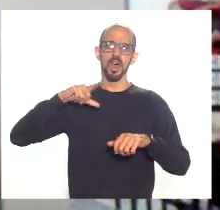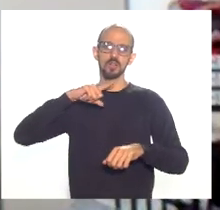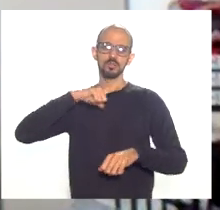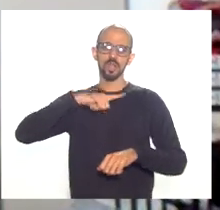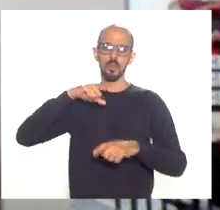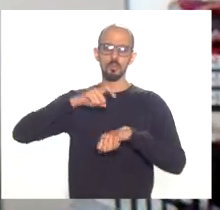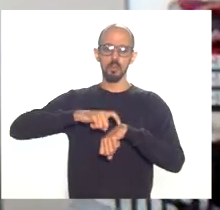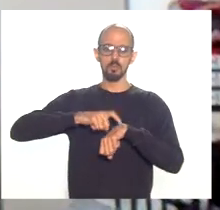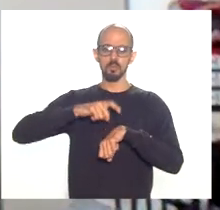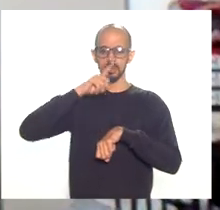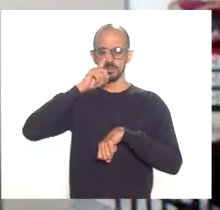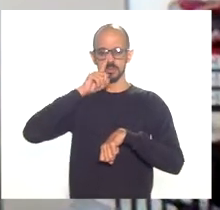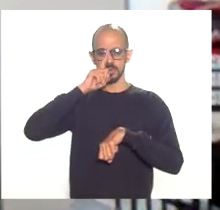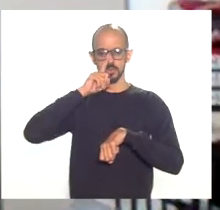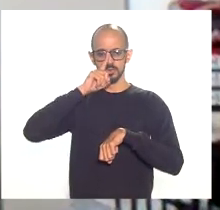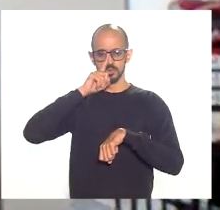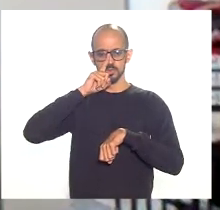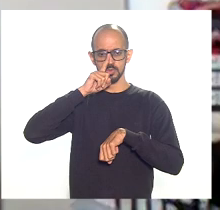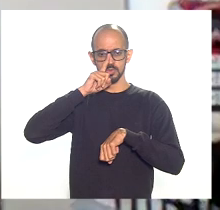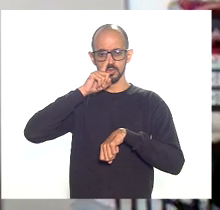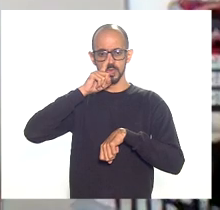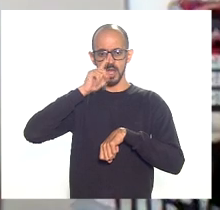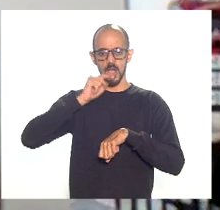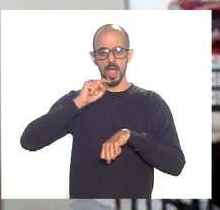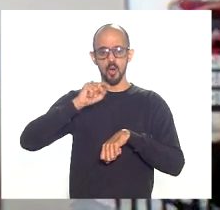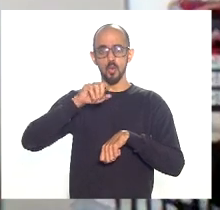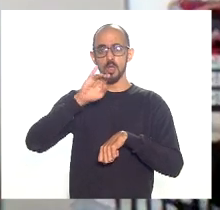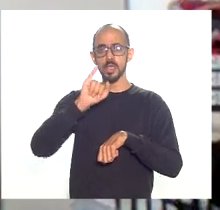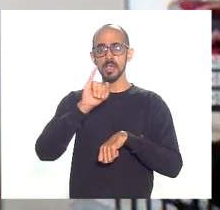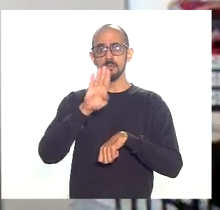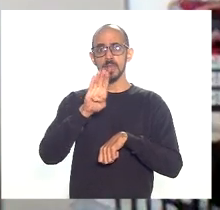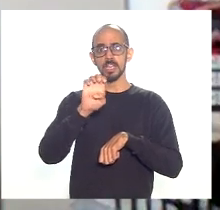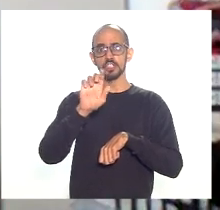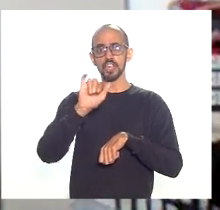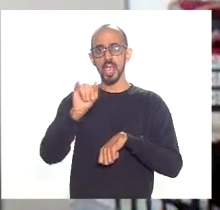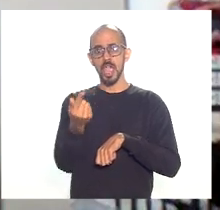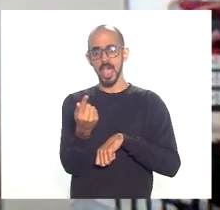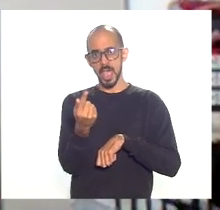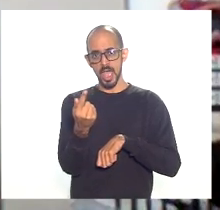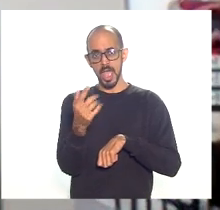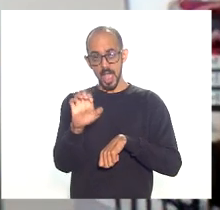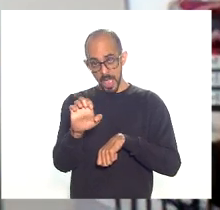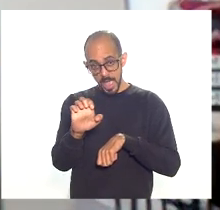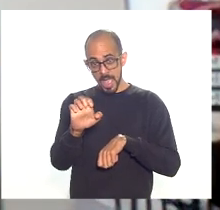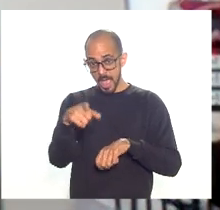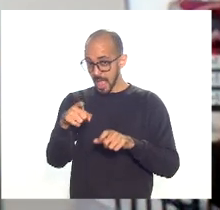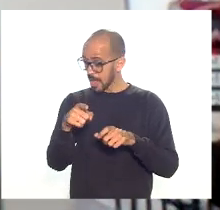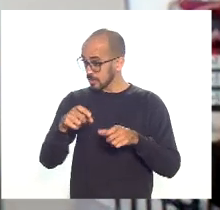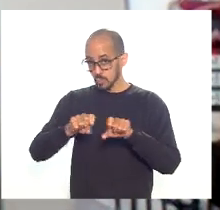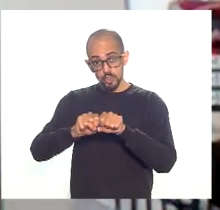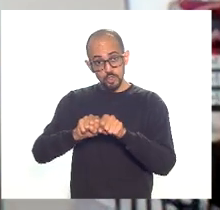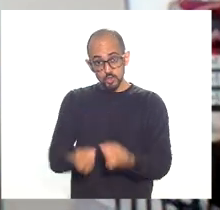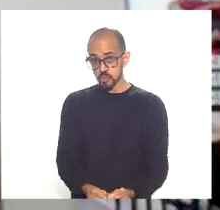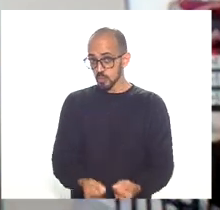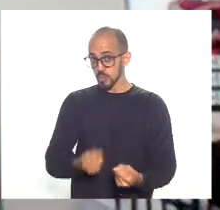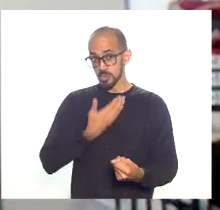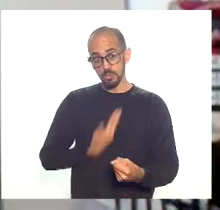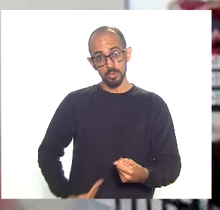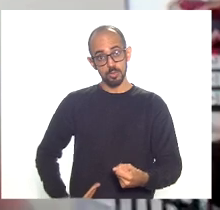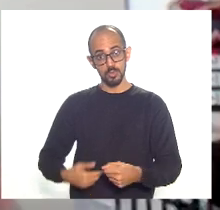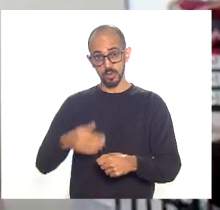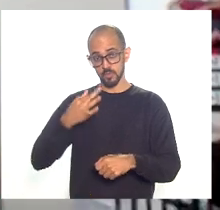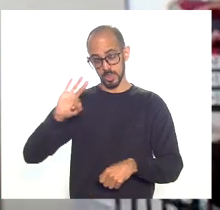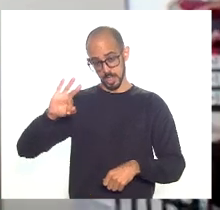Espaciais, foi atacado pelo governo Bolsonaro, o IBGE está vendo o censo ser destruído pelo governo federal.